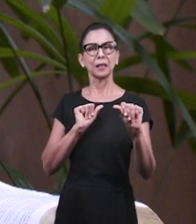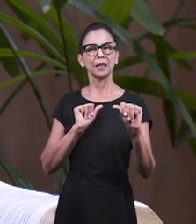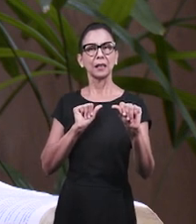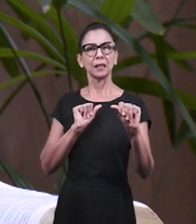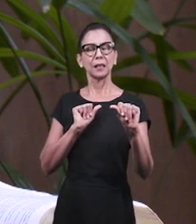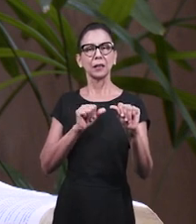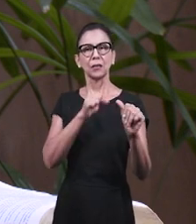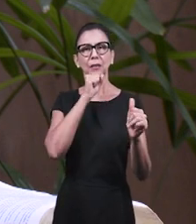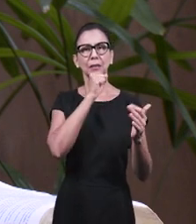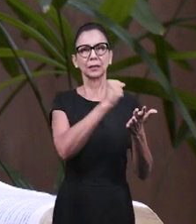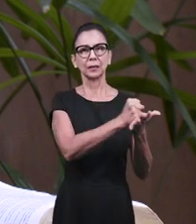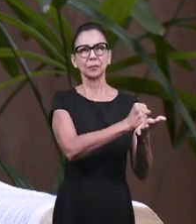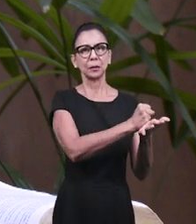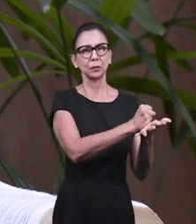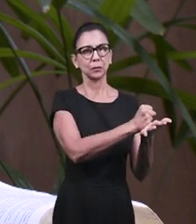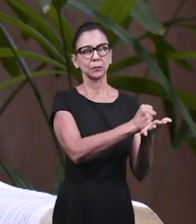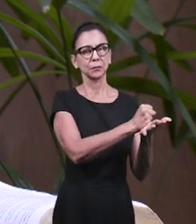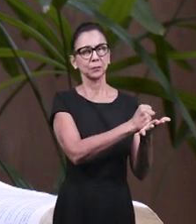O Velho Testamento.